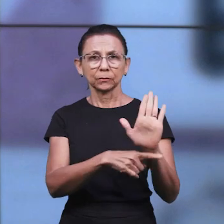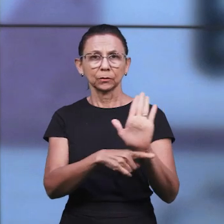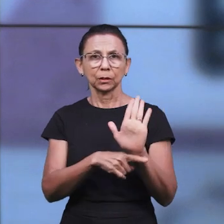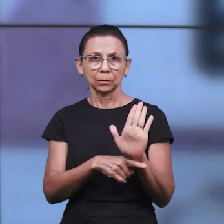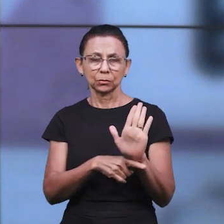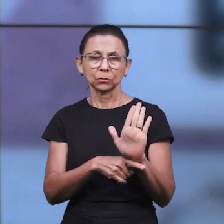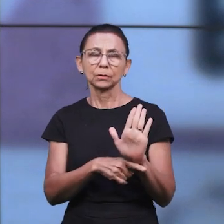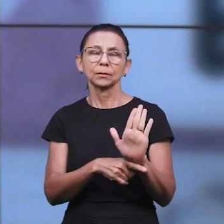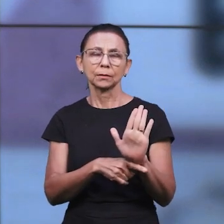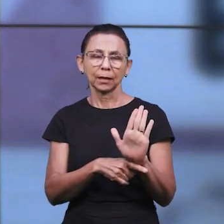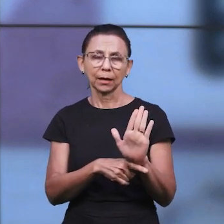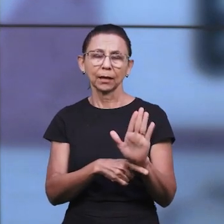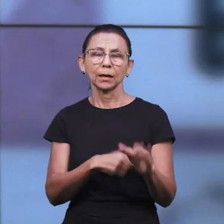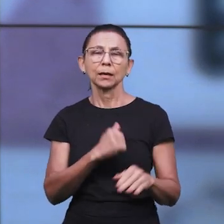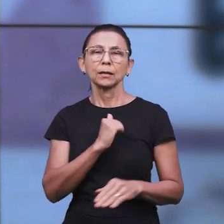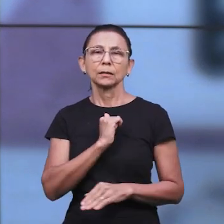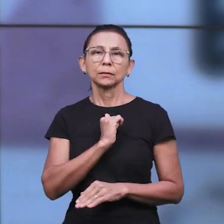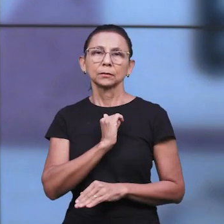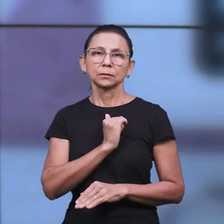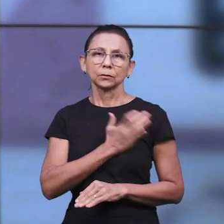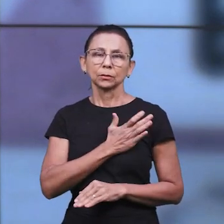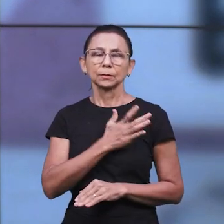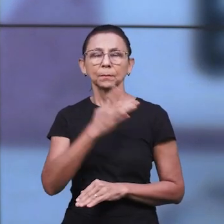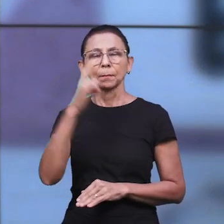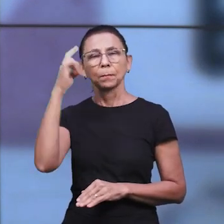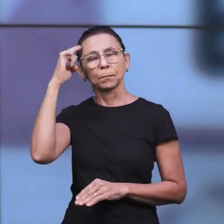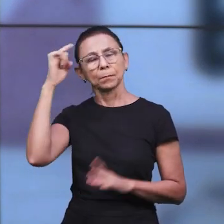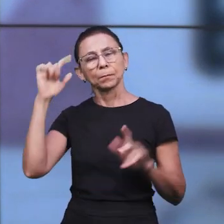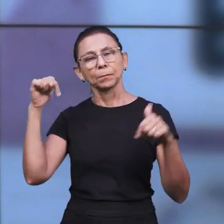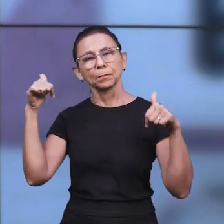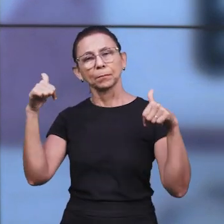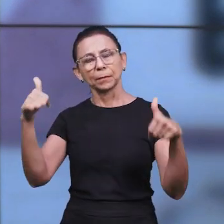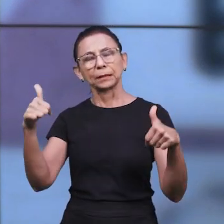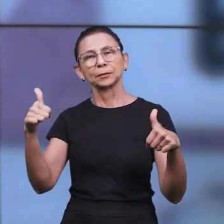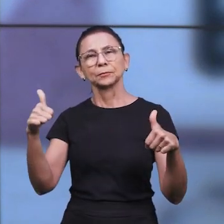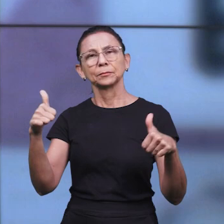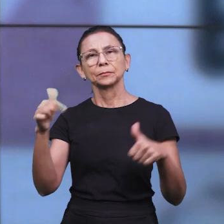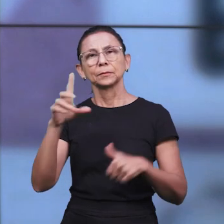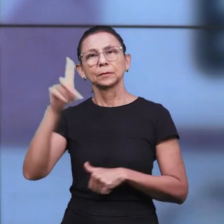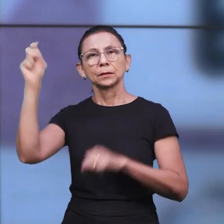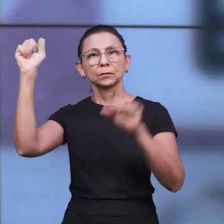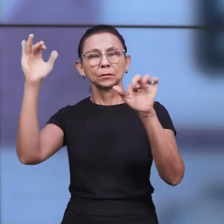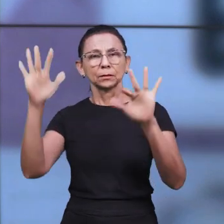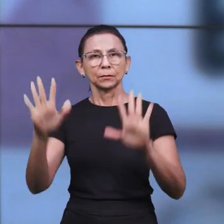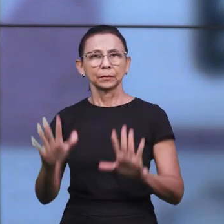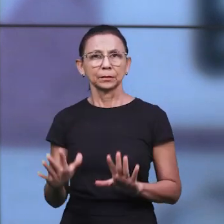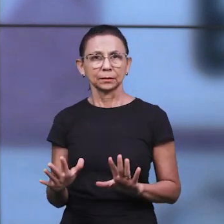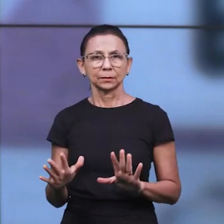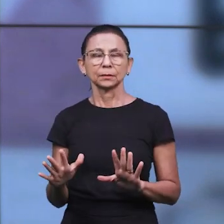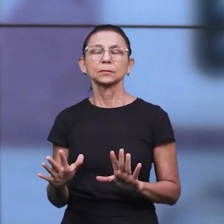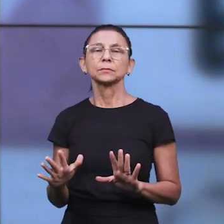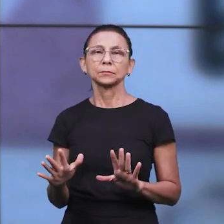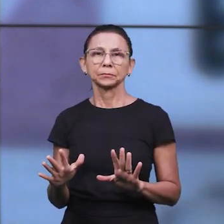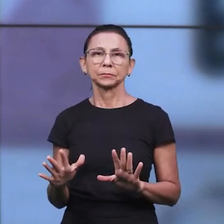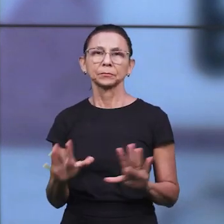e preservará o seu coração, seus pensamentos e suas ações. Que o Senhor permaneça nos